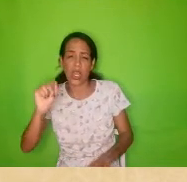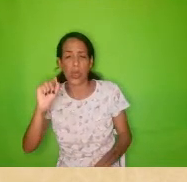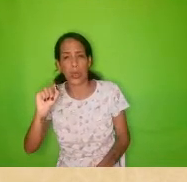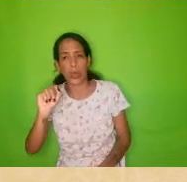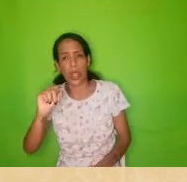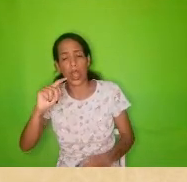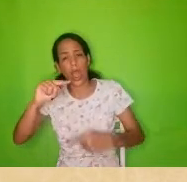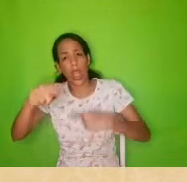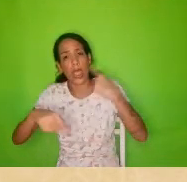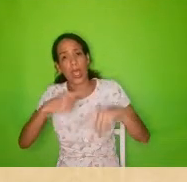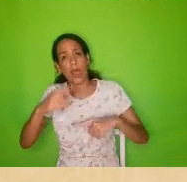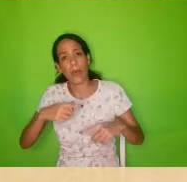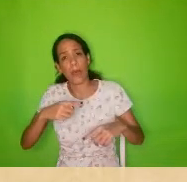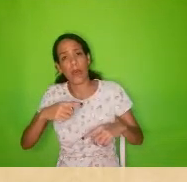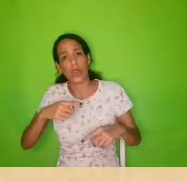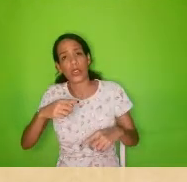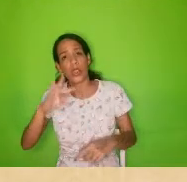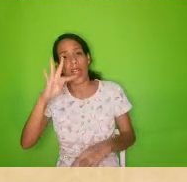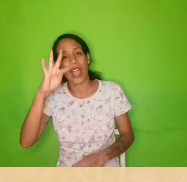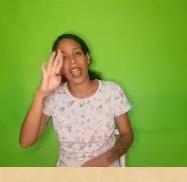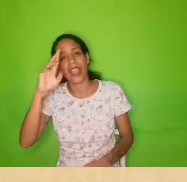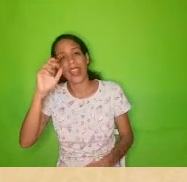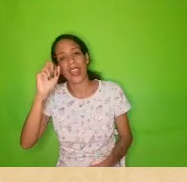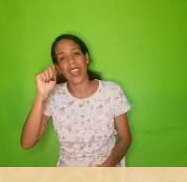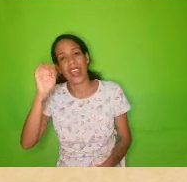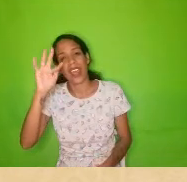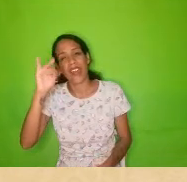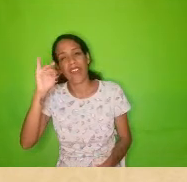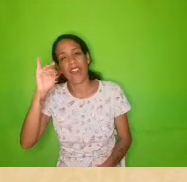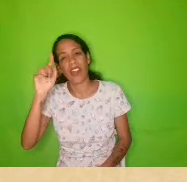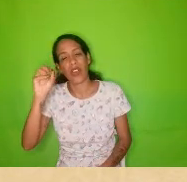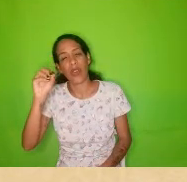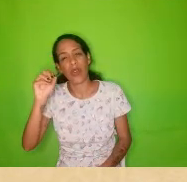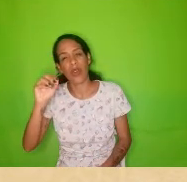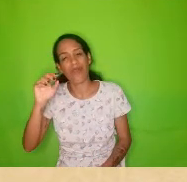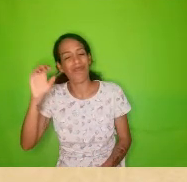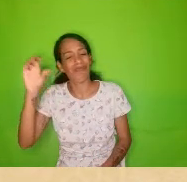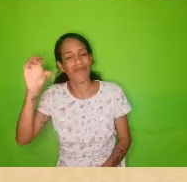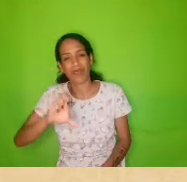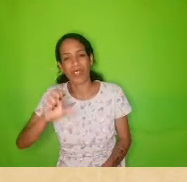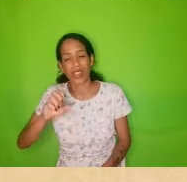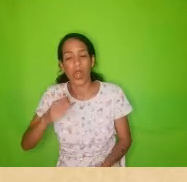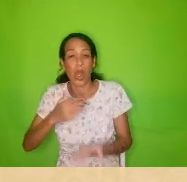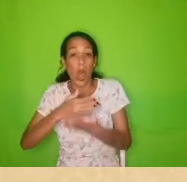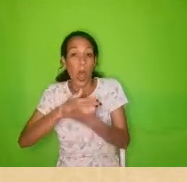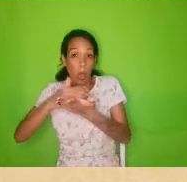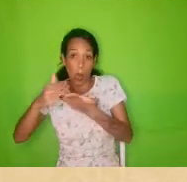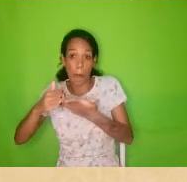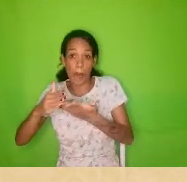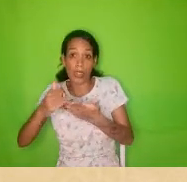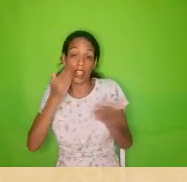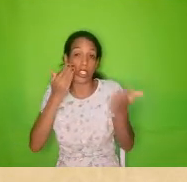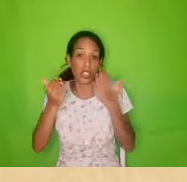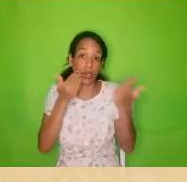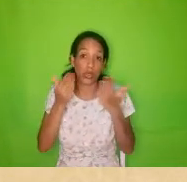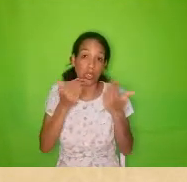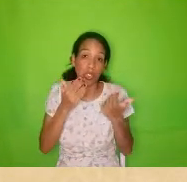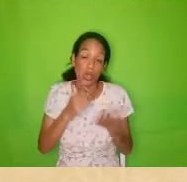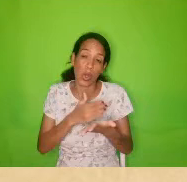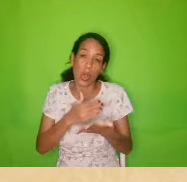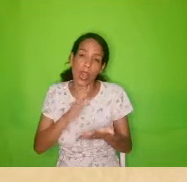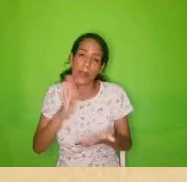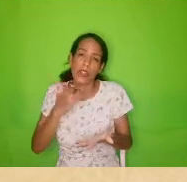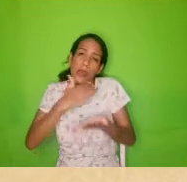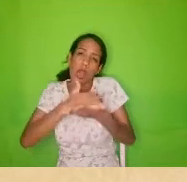Depois do tráfico ilegal. Né? Começa a discutir no início do século